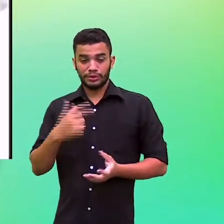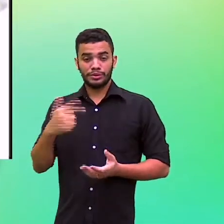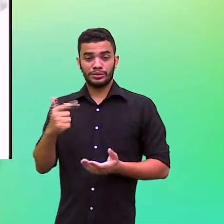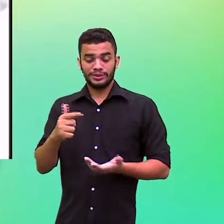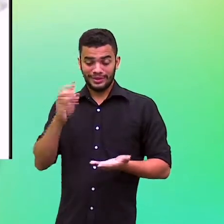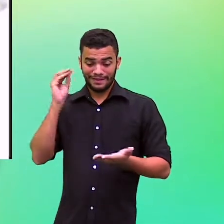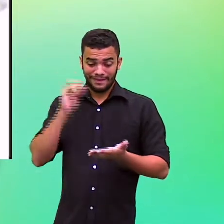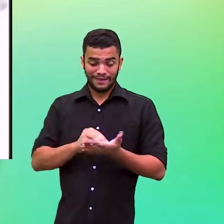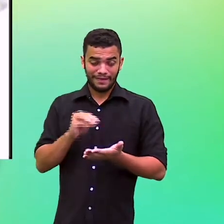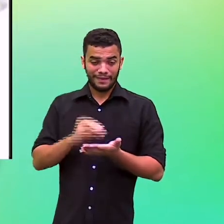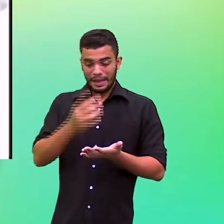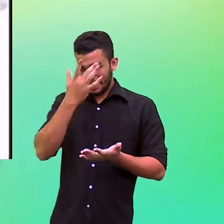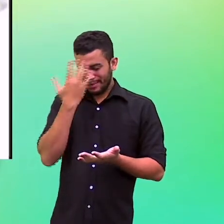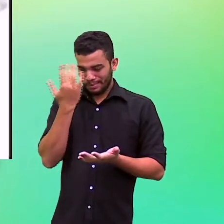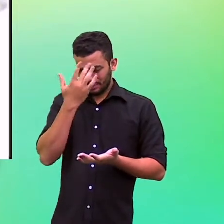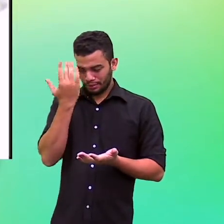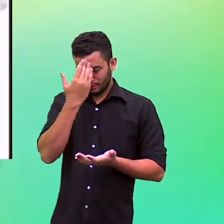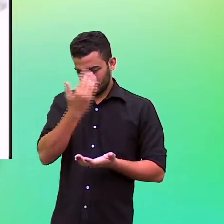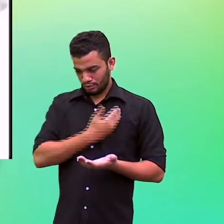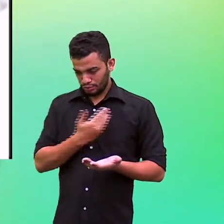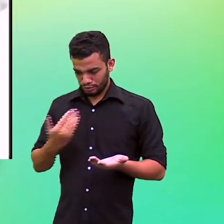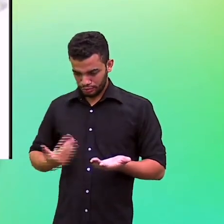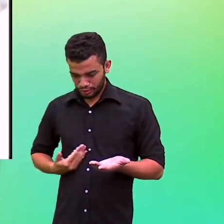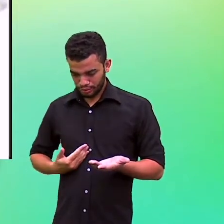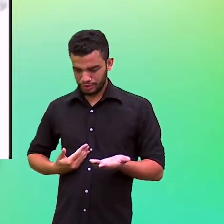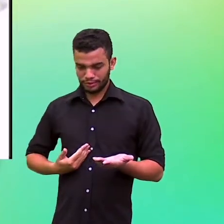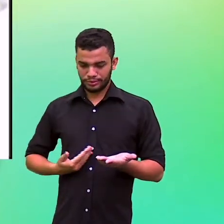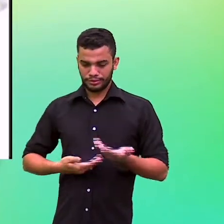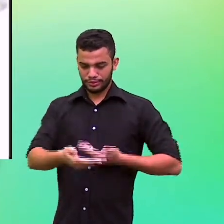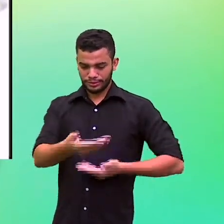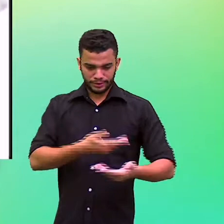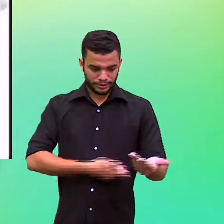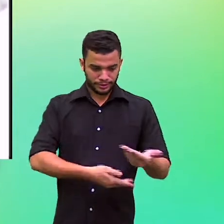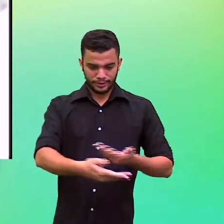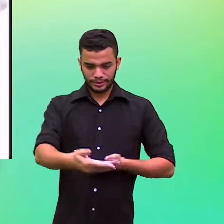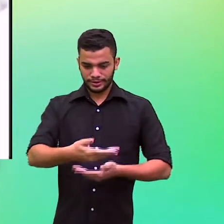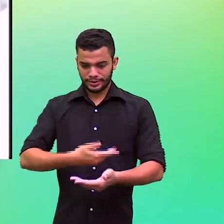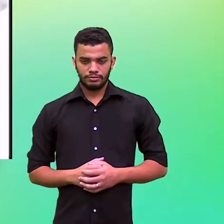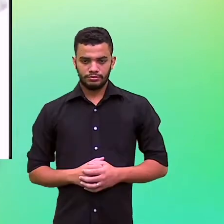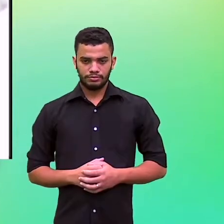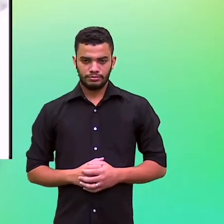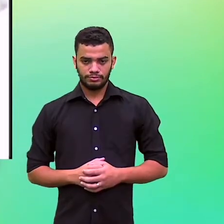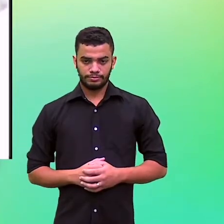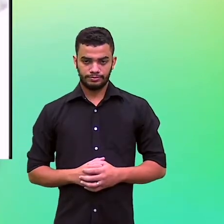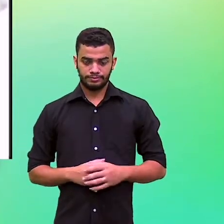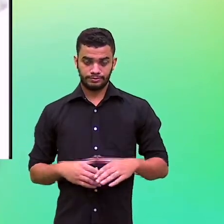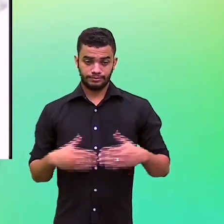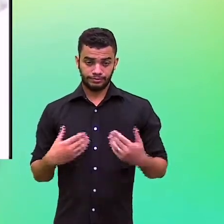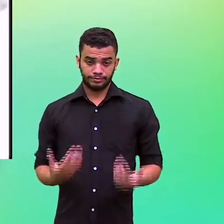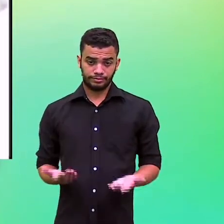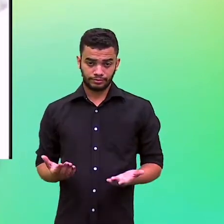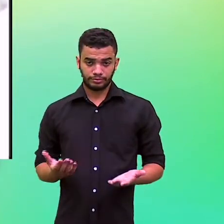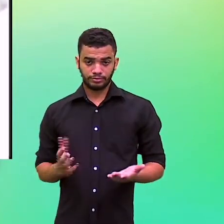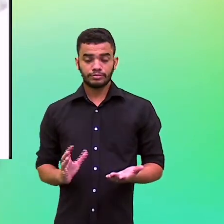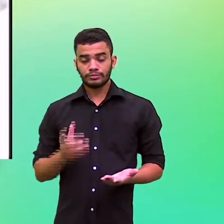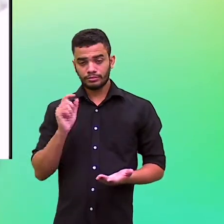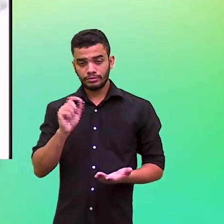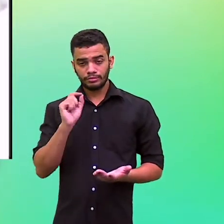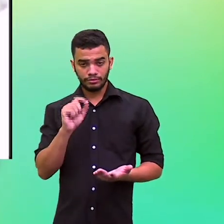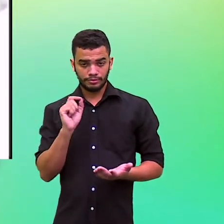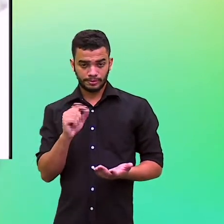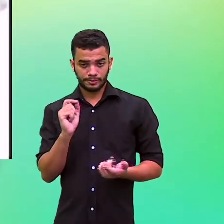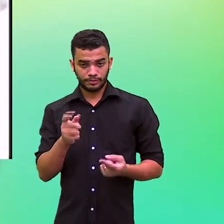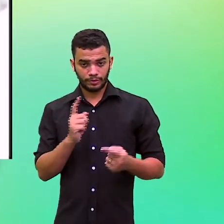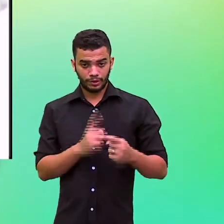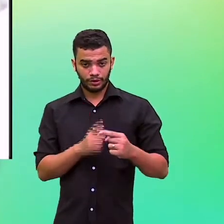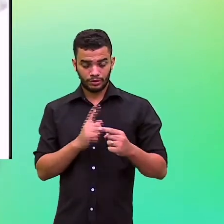um líder que unificasse e mediasse os conflitos de todos. Essas causas apontadas eram que havia